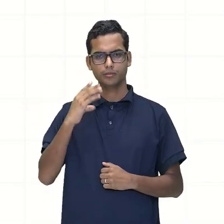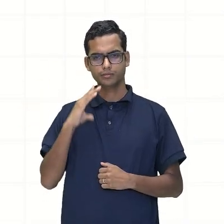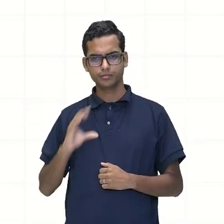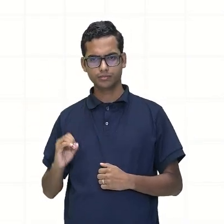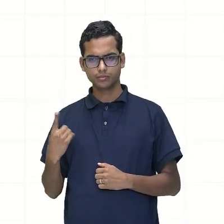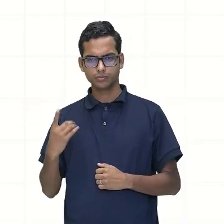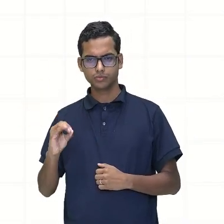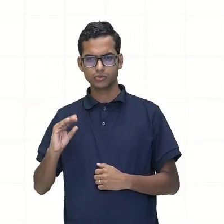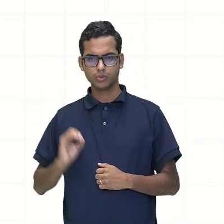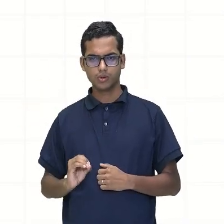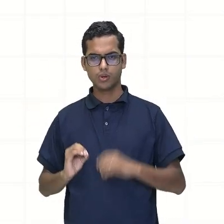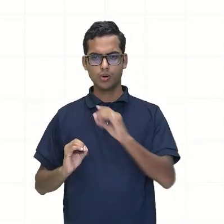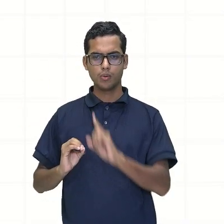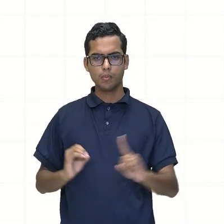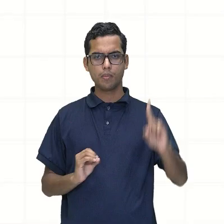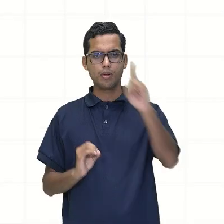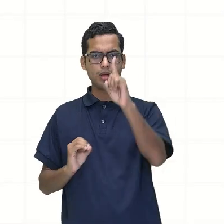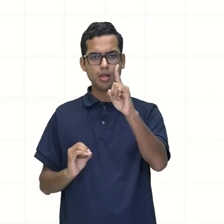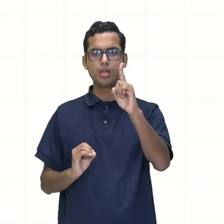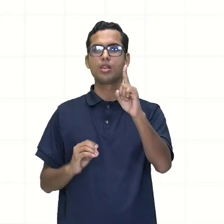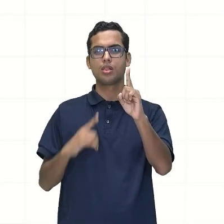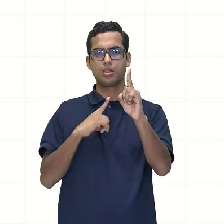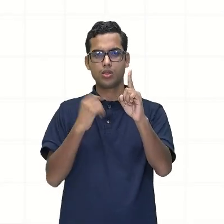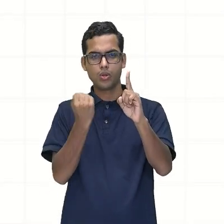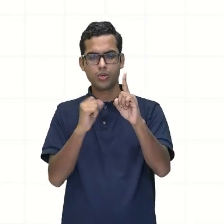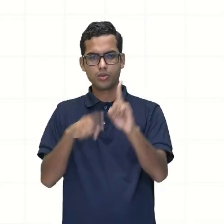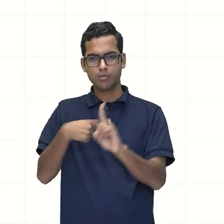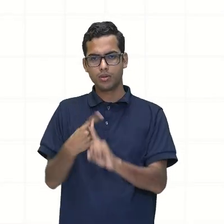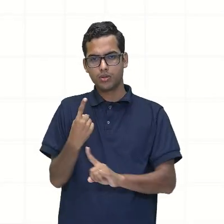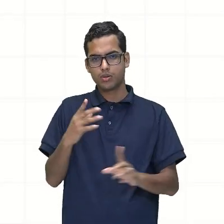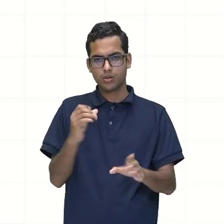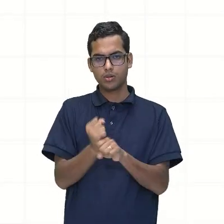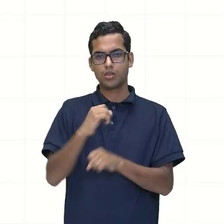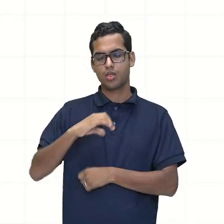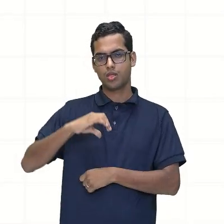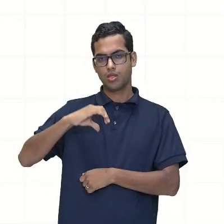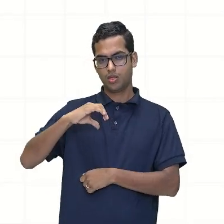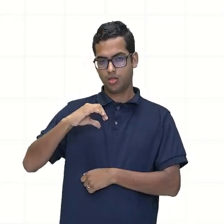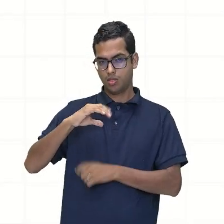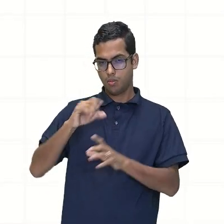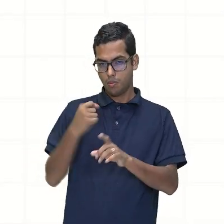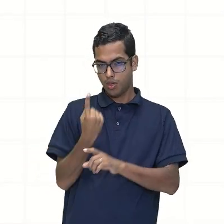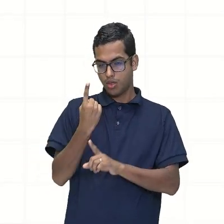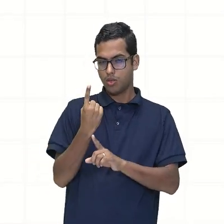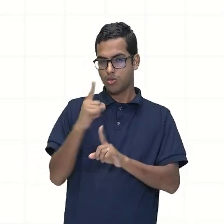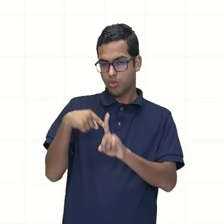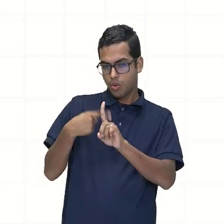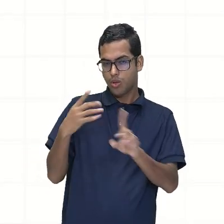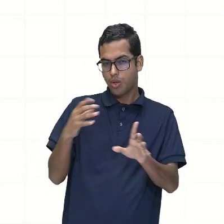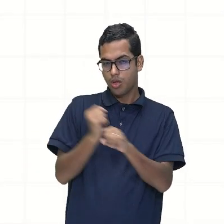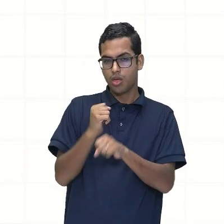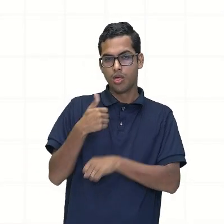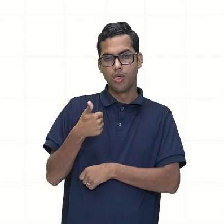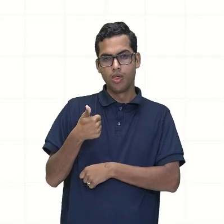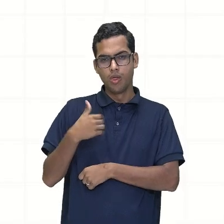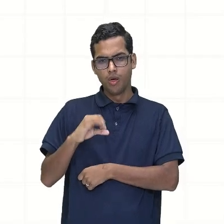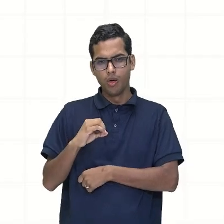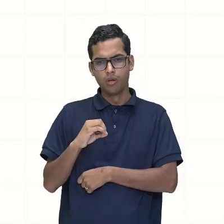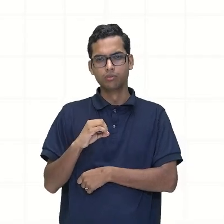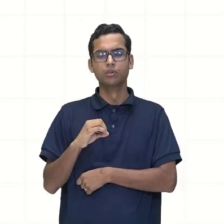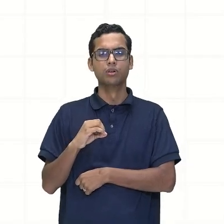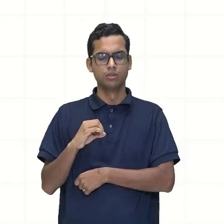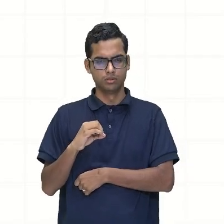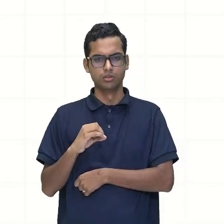0, 9, com mais 1, 10, fica o 0, vai 1. Já posicionamos a vírgula aqui na mesma